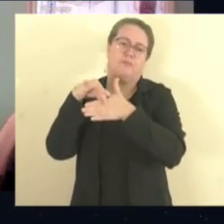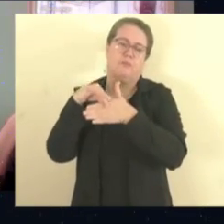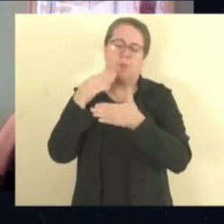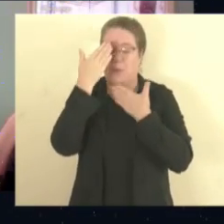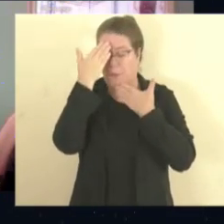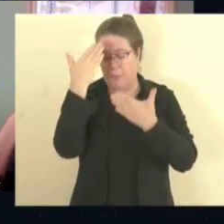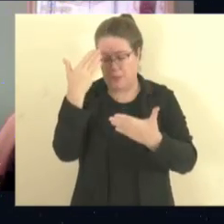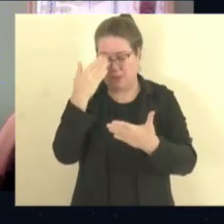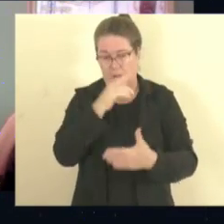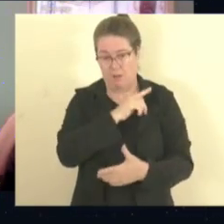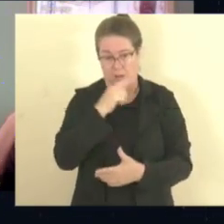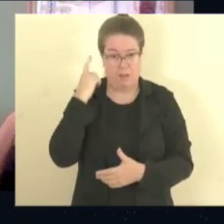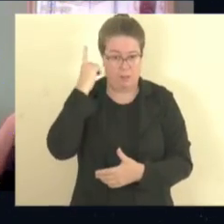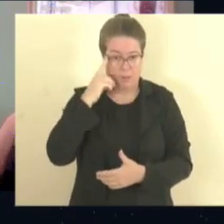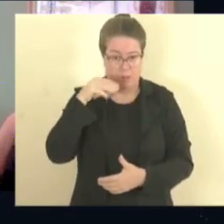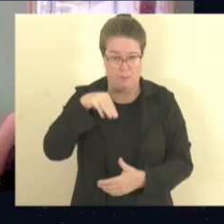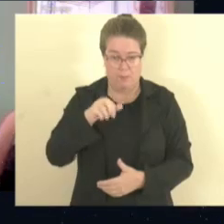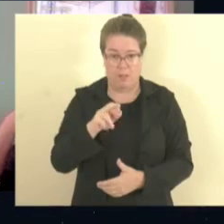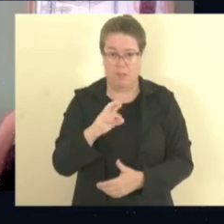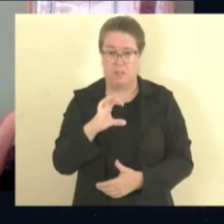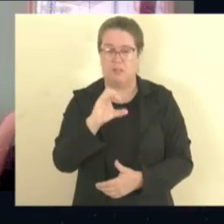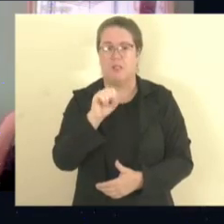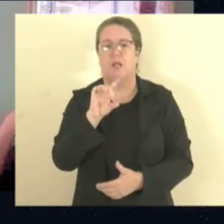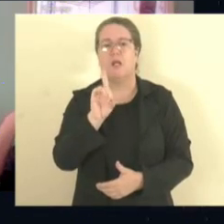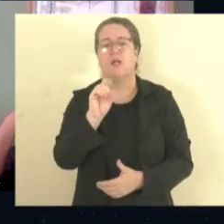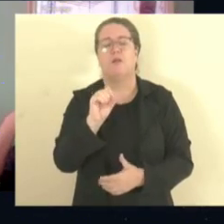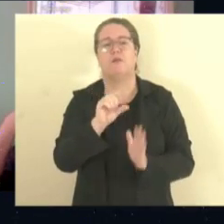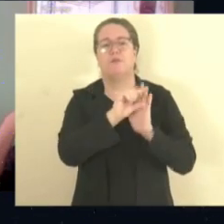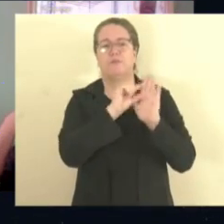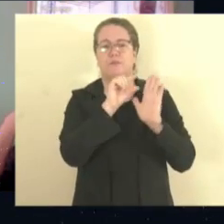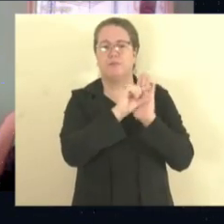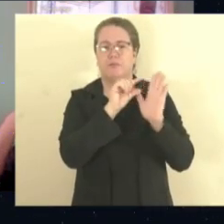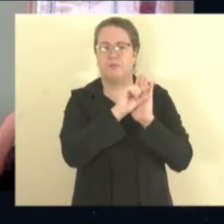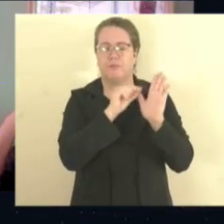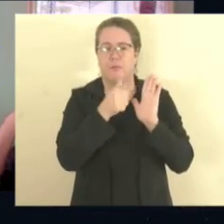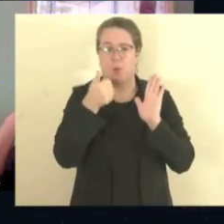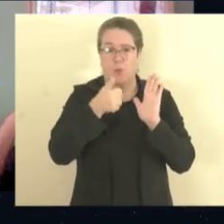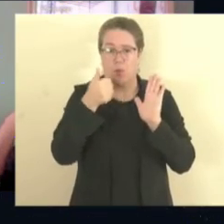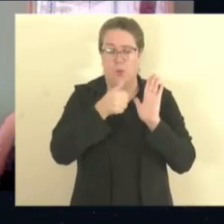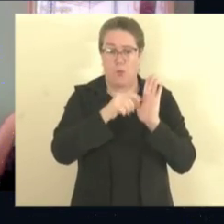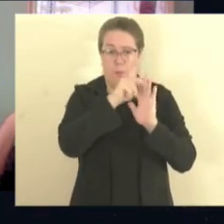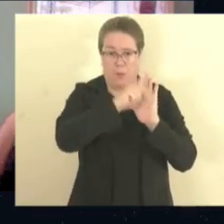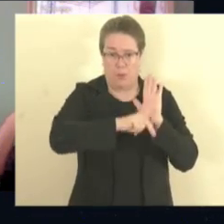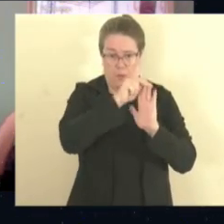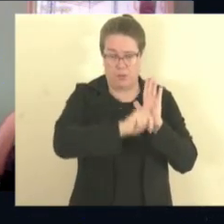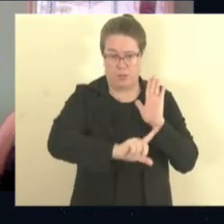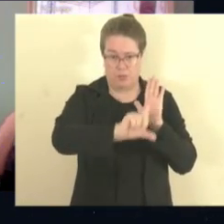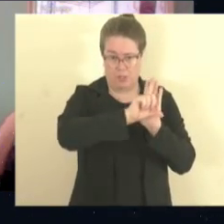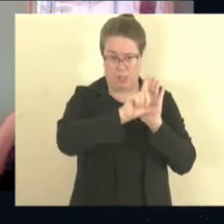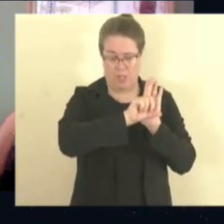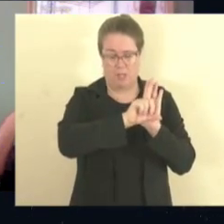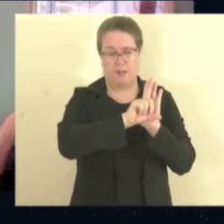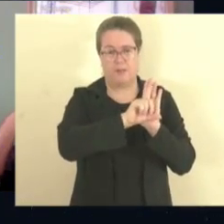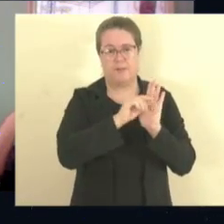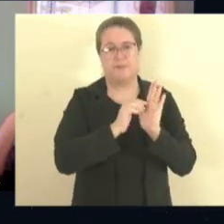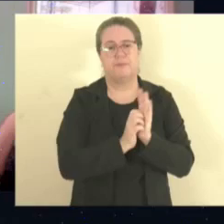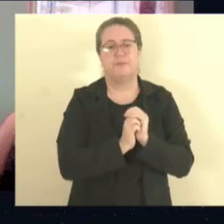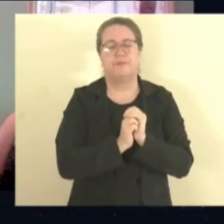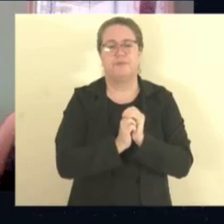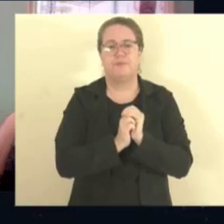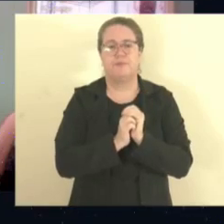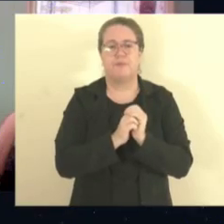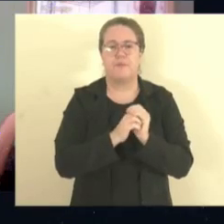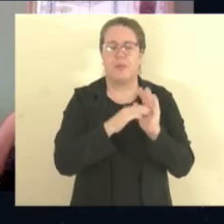Marcelo. Receba a matéria, presidente, o item 1 da pauta, projeto de lei 509/2024, de